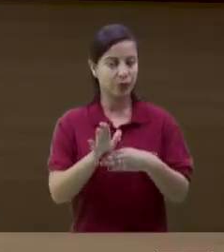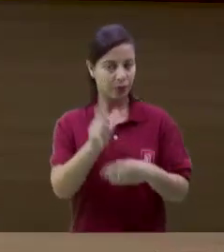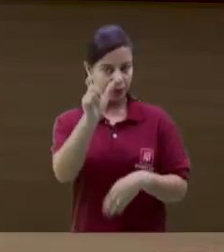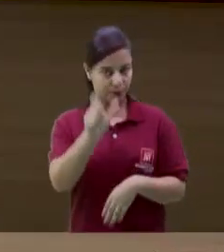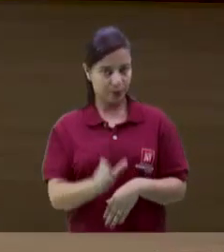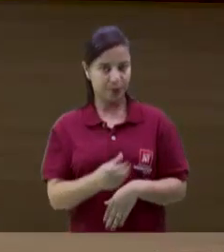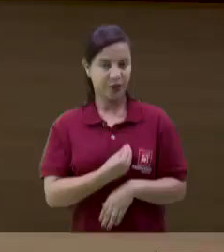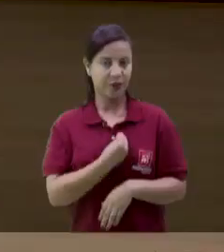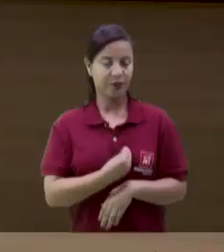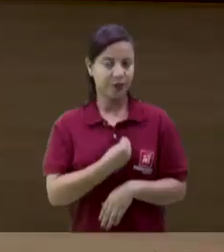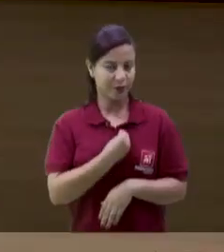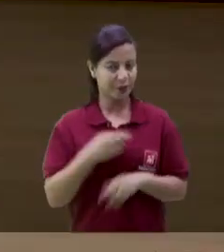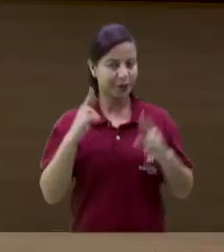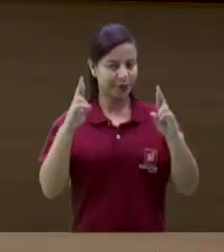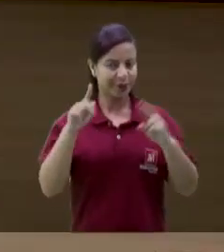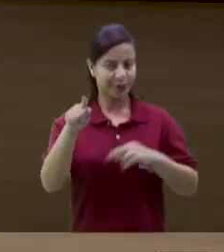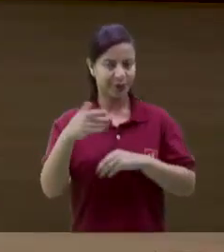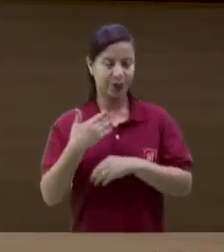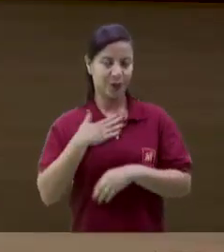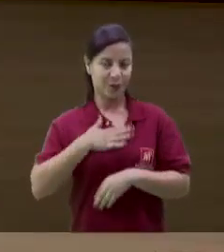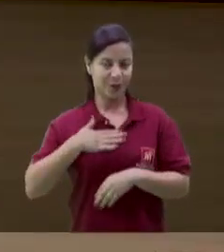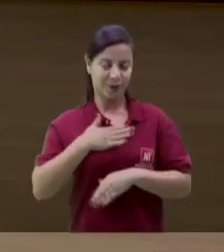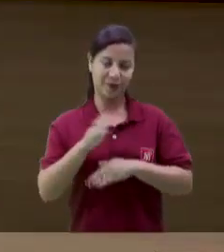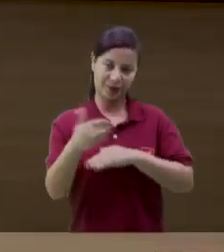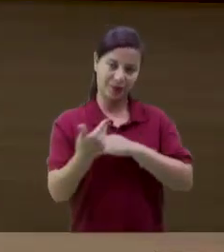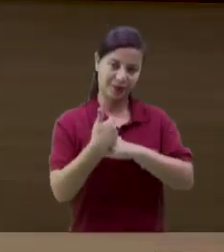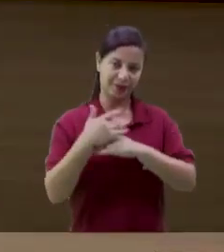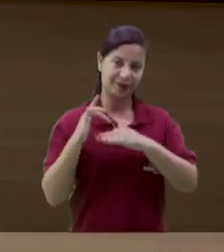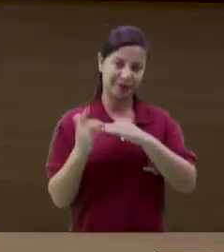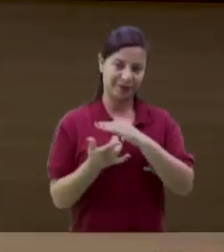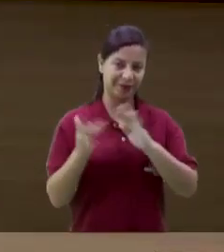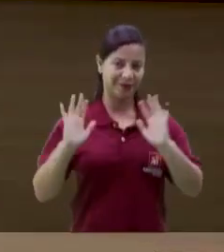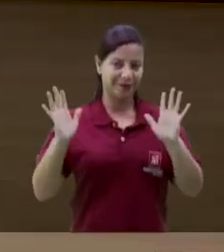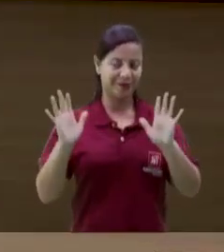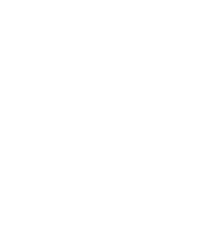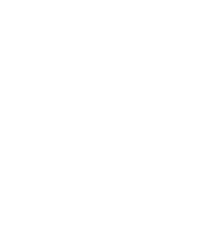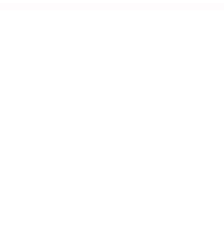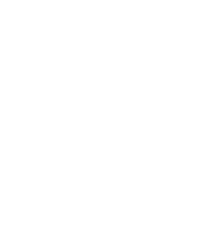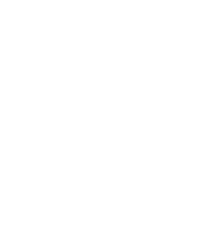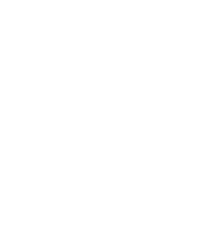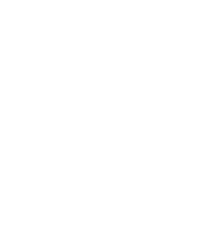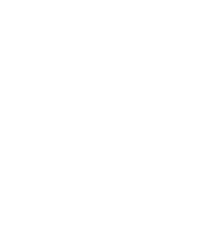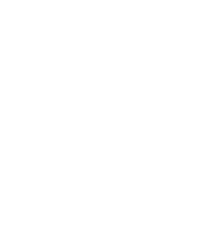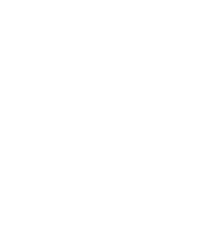à vida. Espero que tenham gostado. Visite nossas redes sociais e até a próxima!